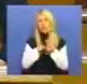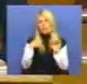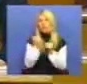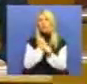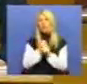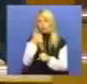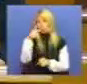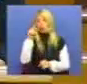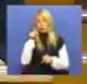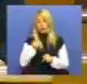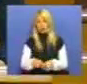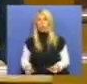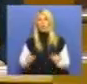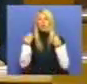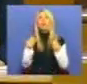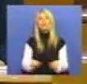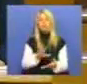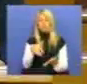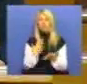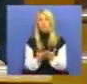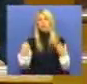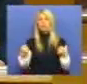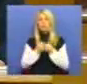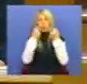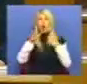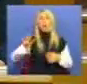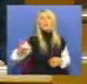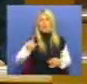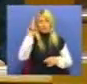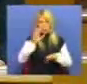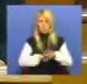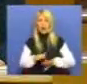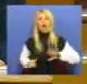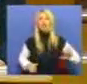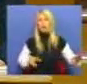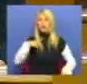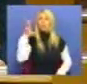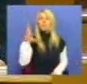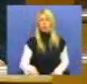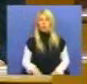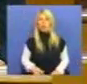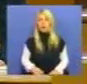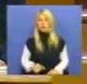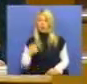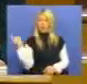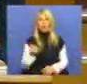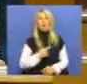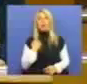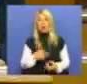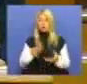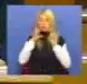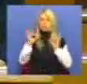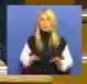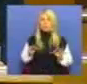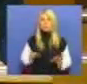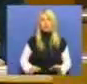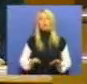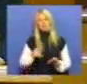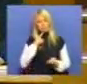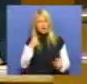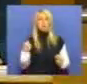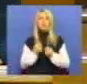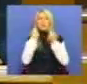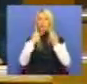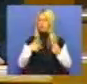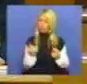trouxe hoje e que colocou como desafio ao país e à esquerda portuguesa. Nós estamos prontos para esse desafio, estamos prontos